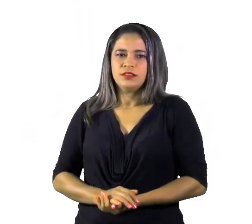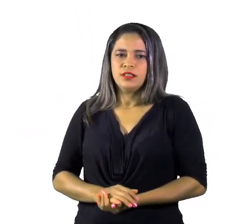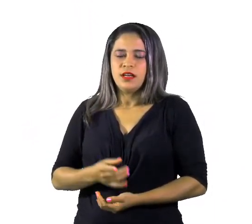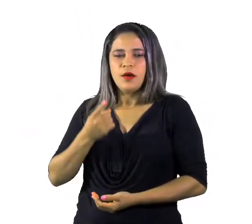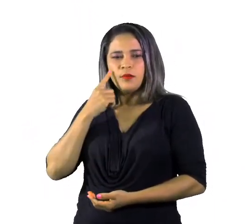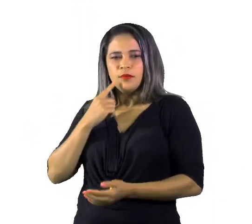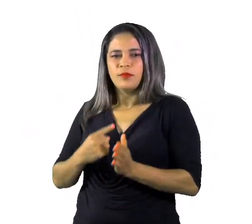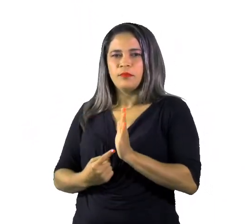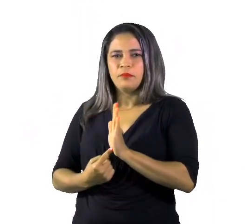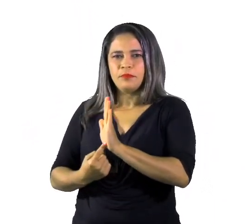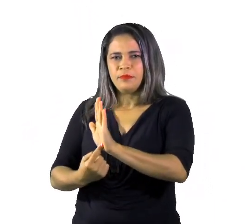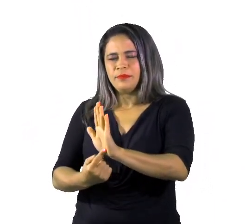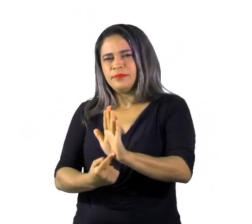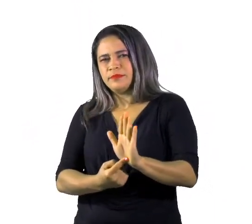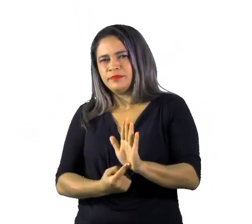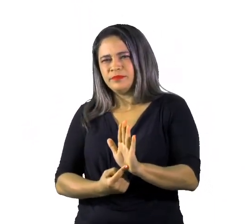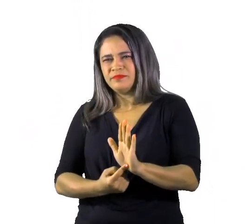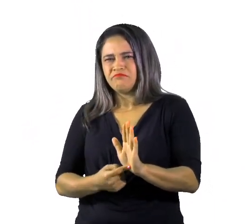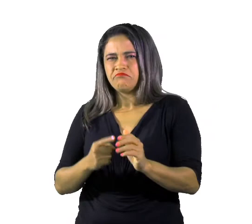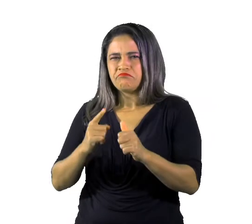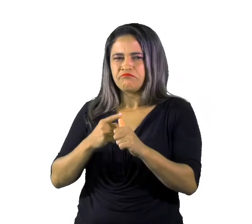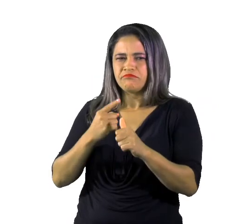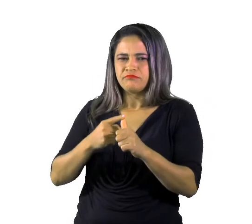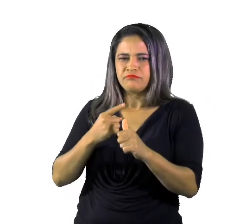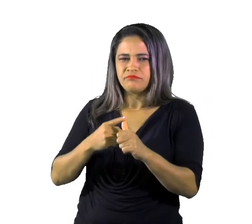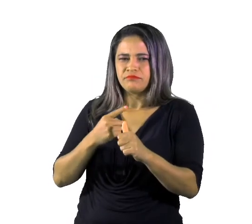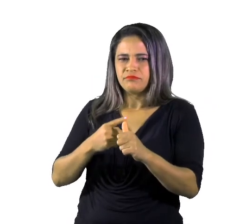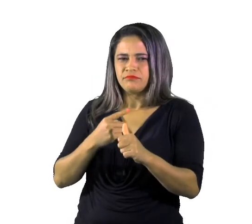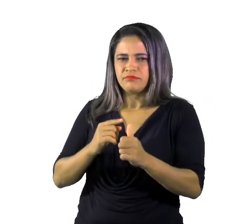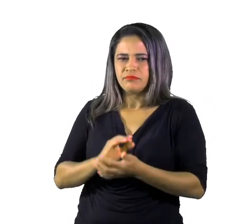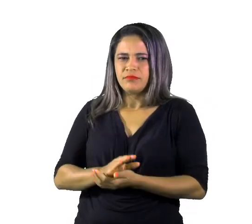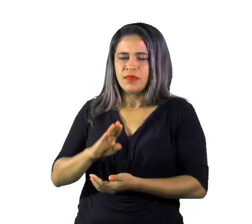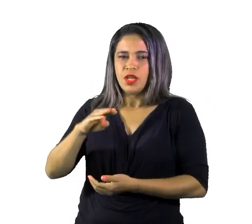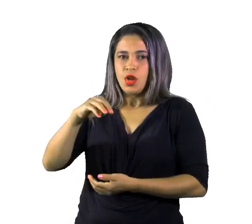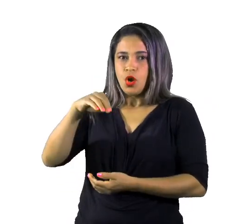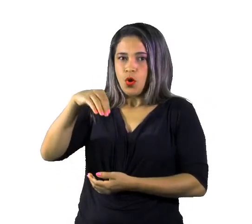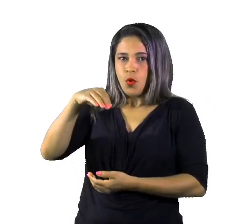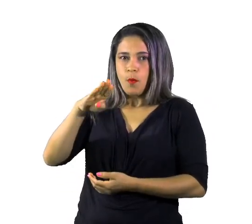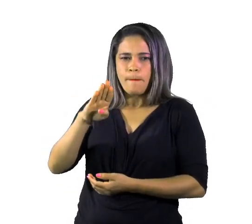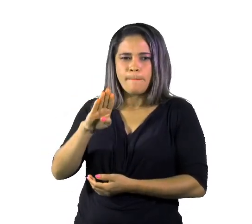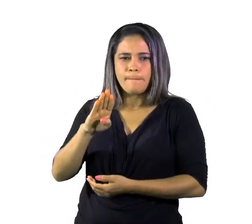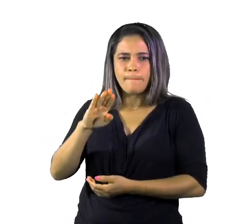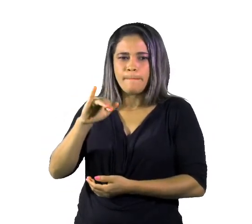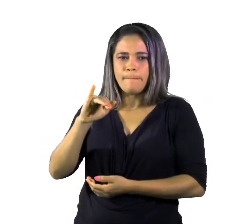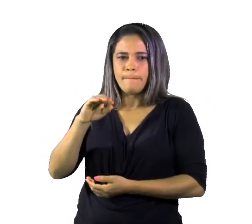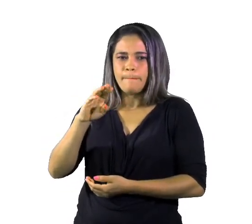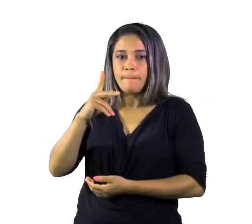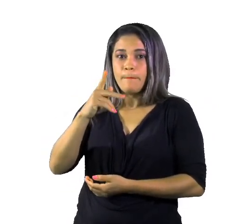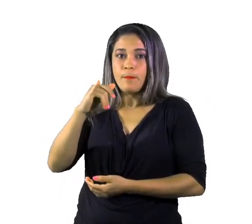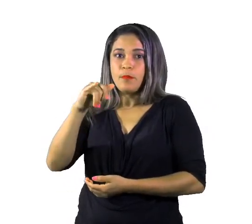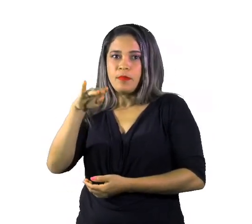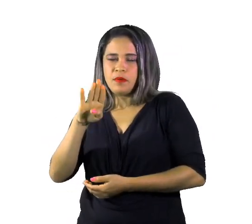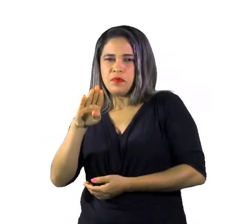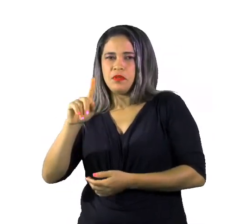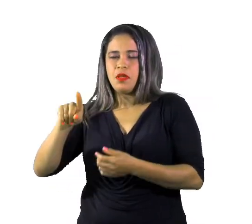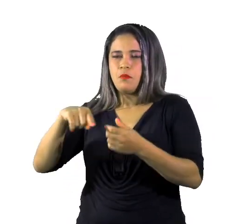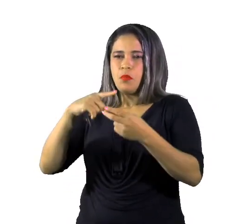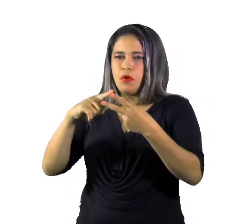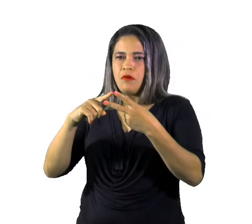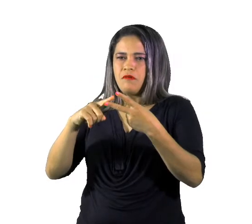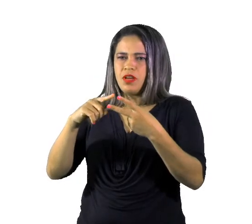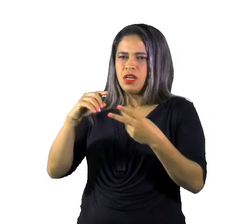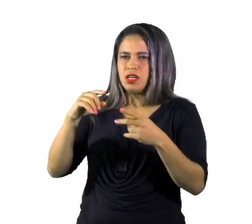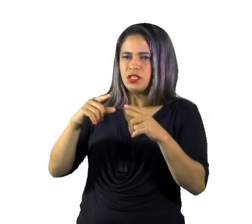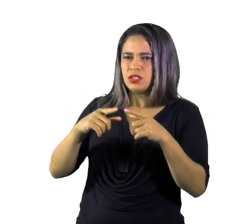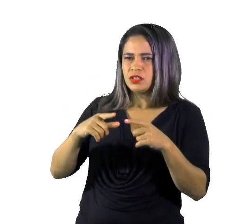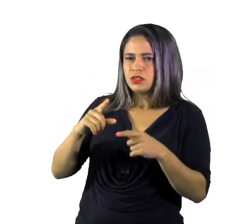maiores economias mundiais. Está lá, em primeiro lugar, Estados Unidos da América. Depois vem a China, Japão, mas os Estados Unidos